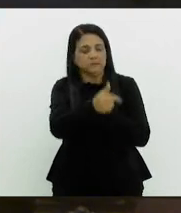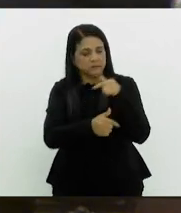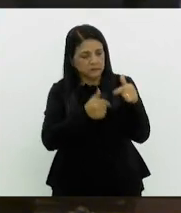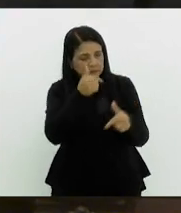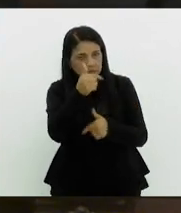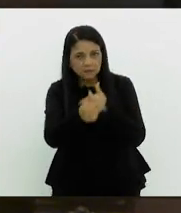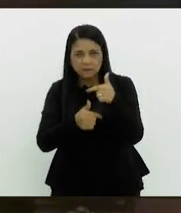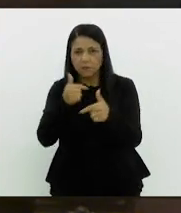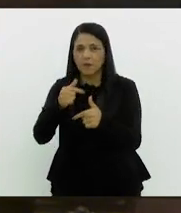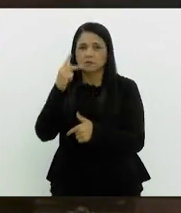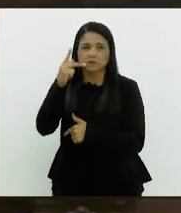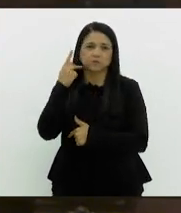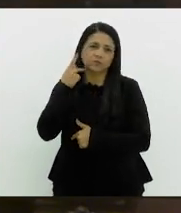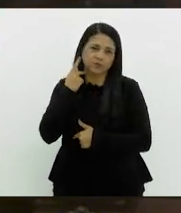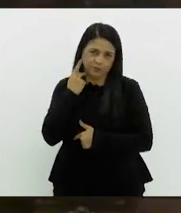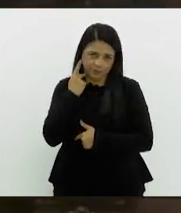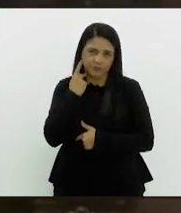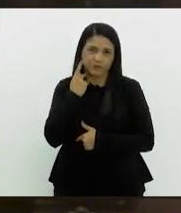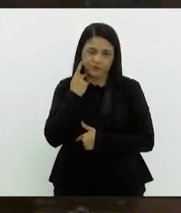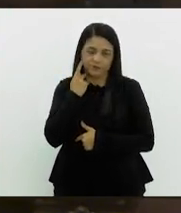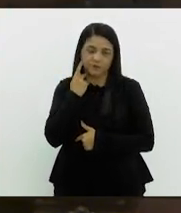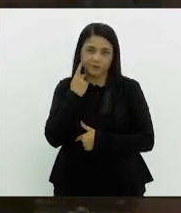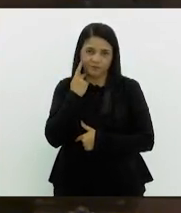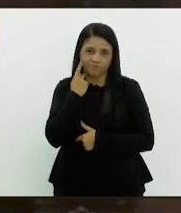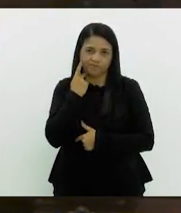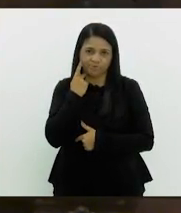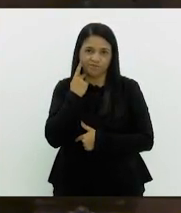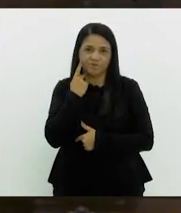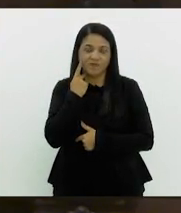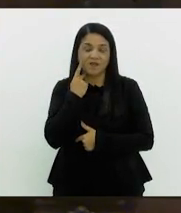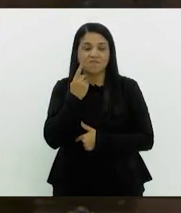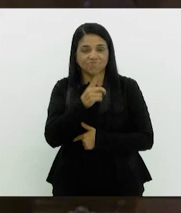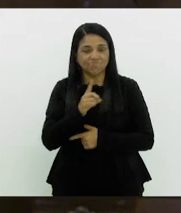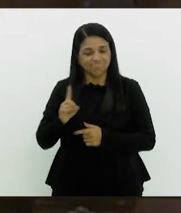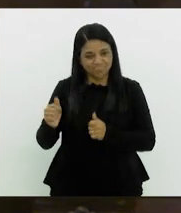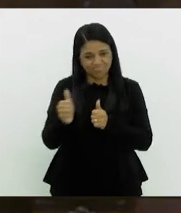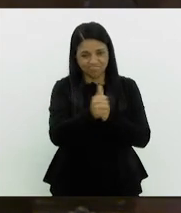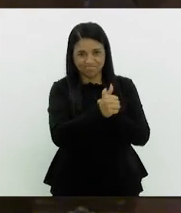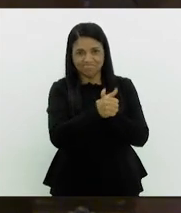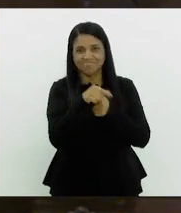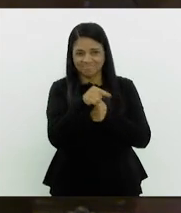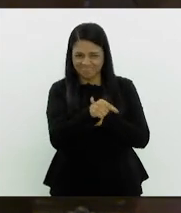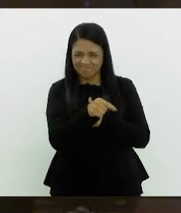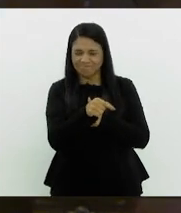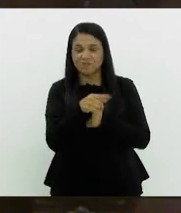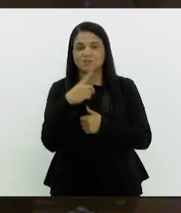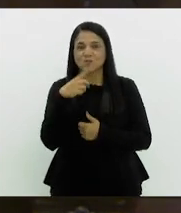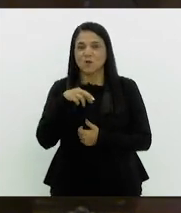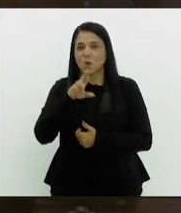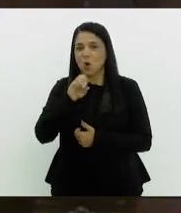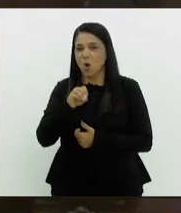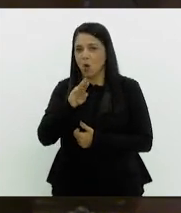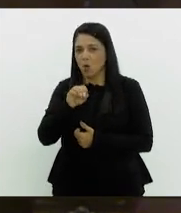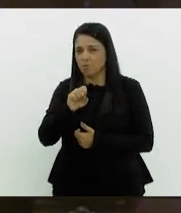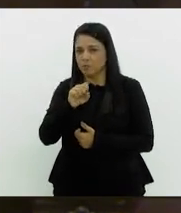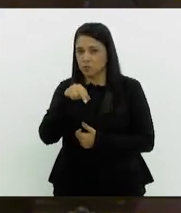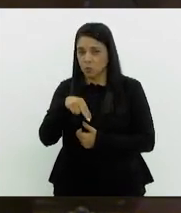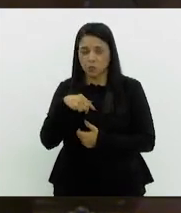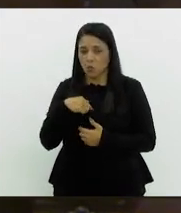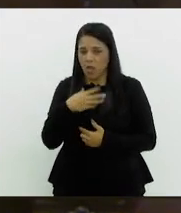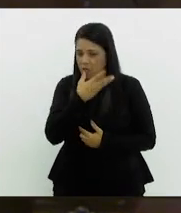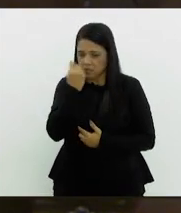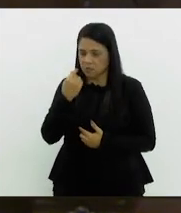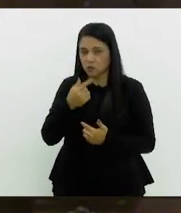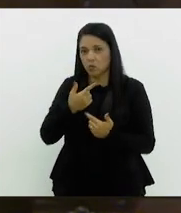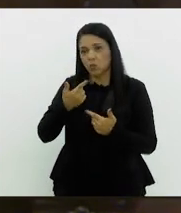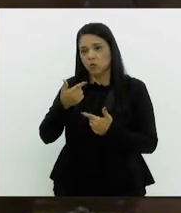da Procuradoria à frente do seu comando, doutor Robson, não desprezando os demais anteriores que lhe